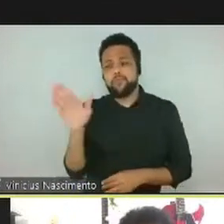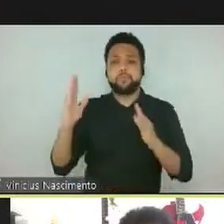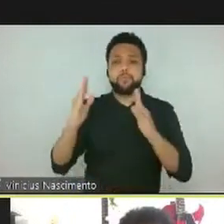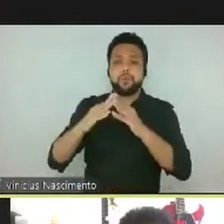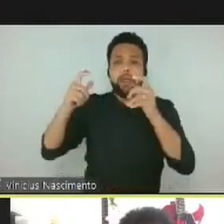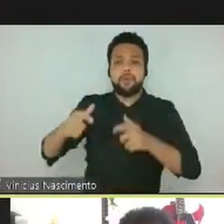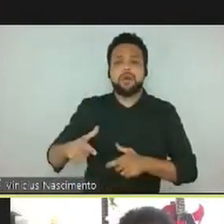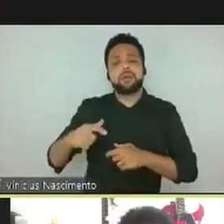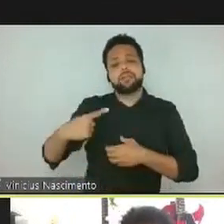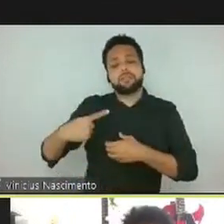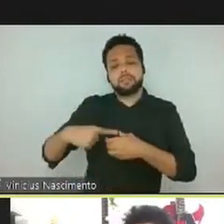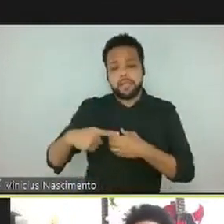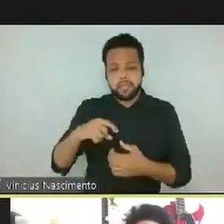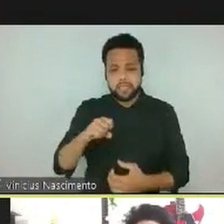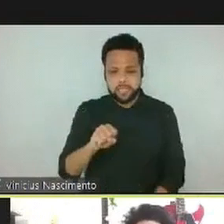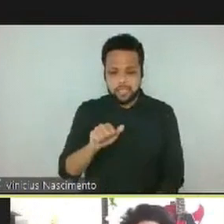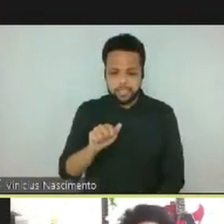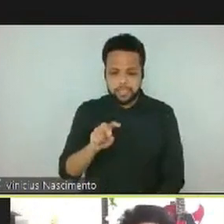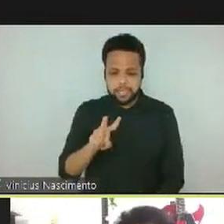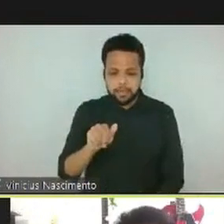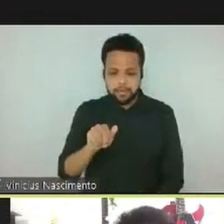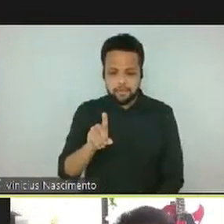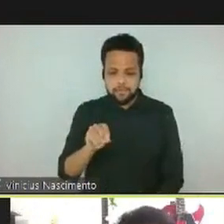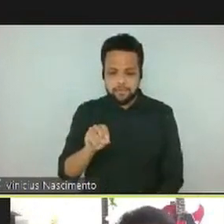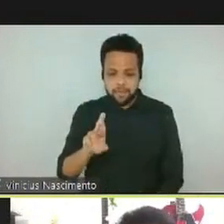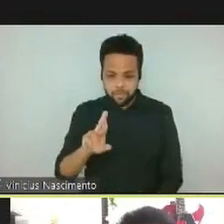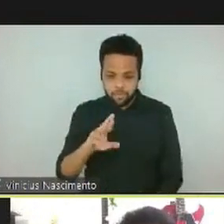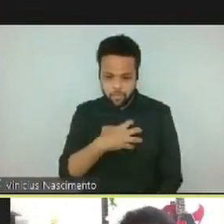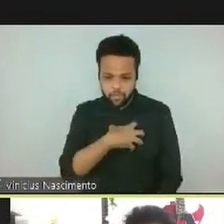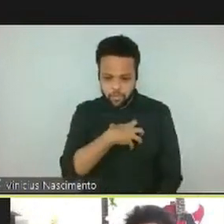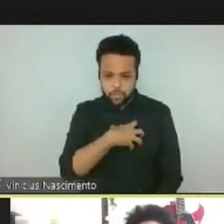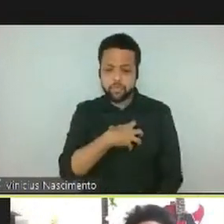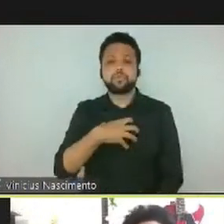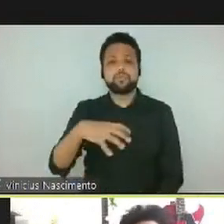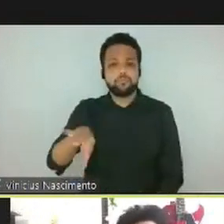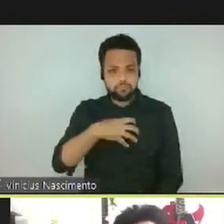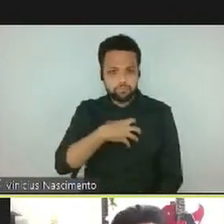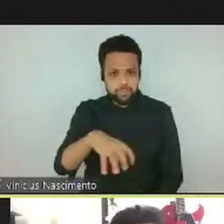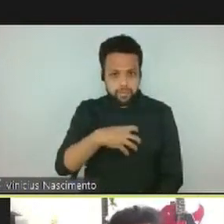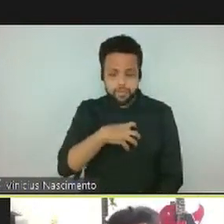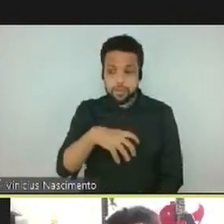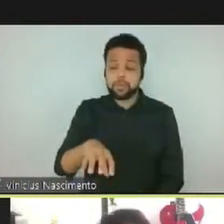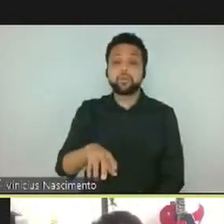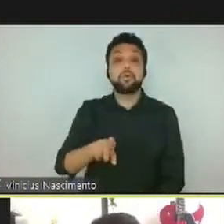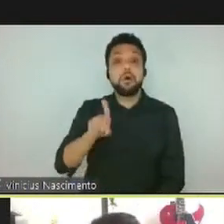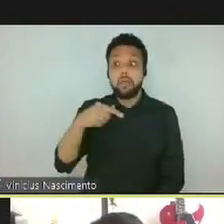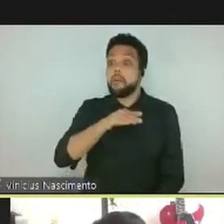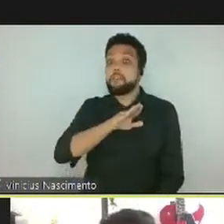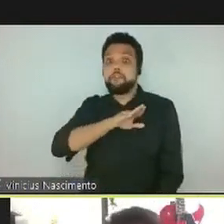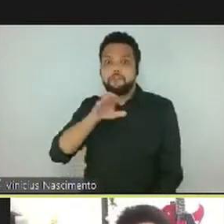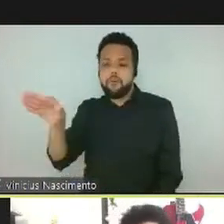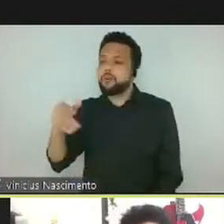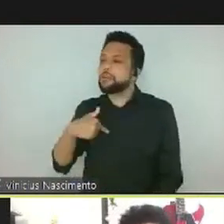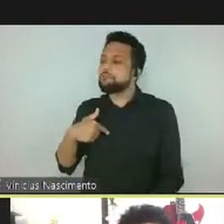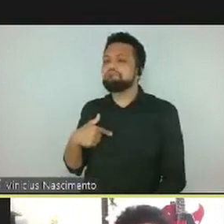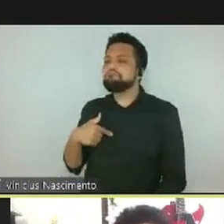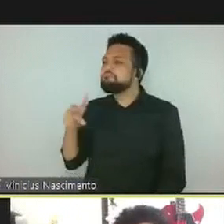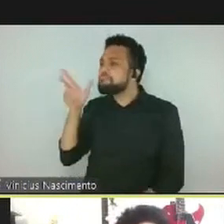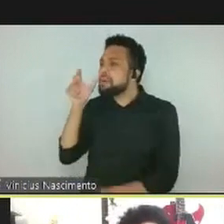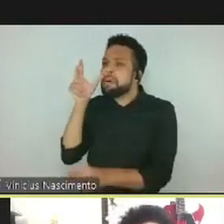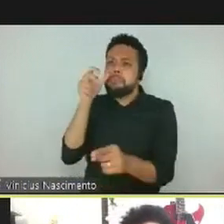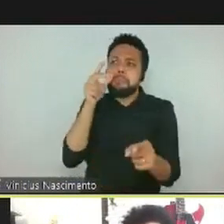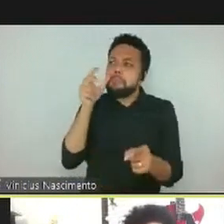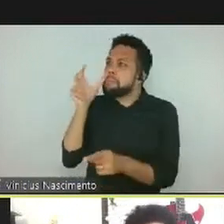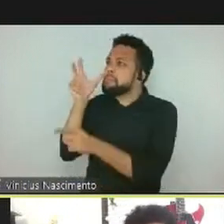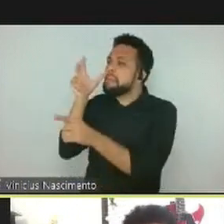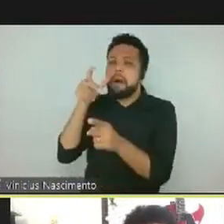de Salvador. Não, mas se eu desenhei cidades, se eu fui capaz de desenhar em